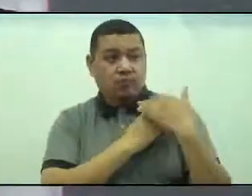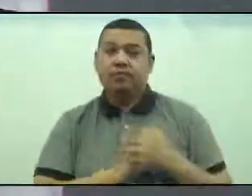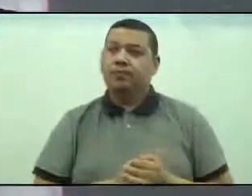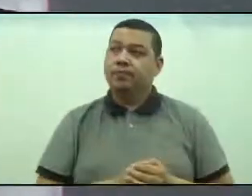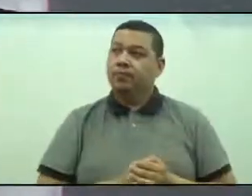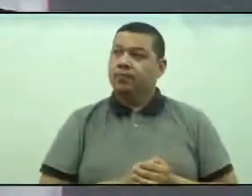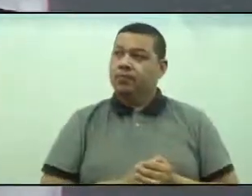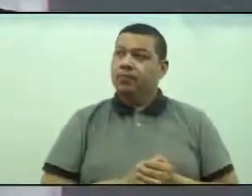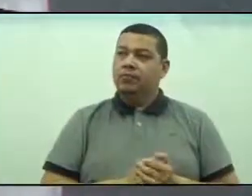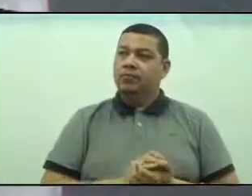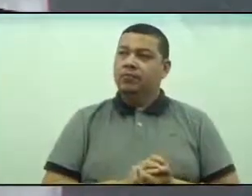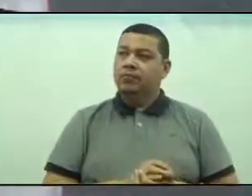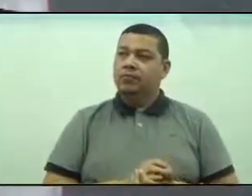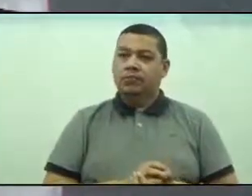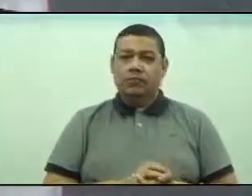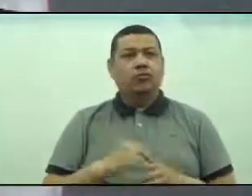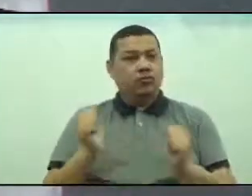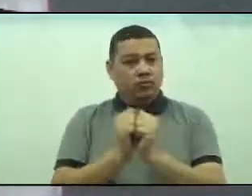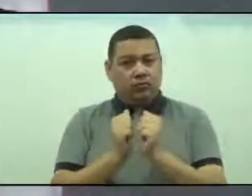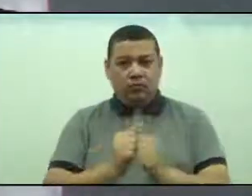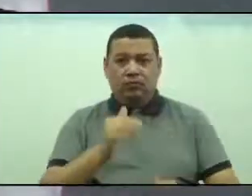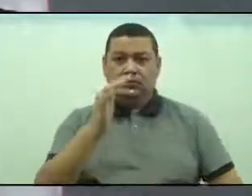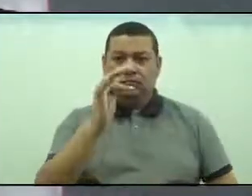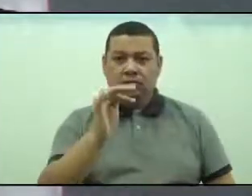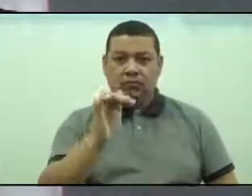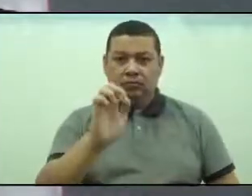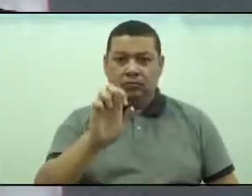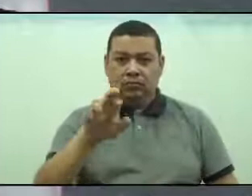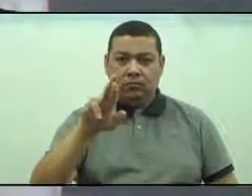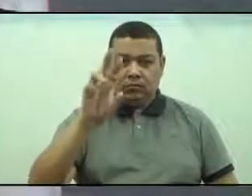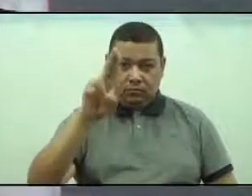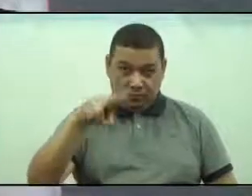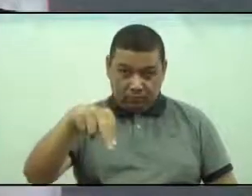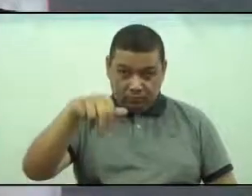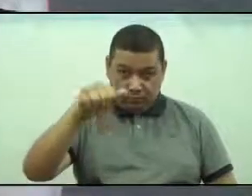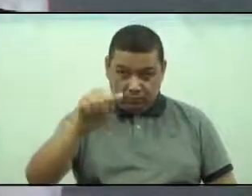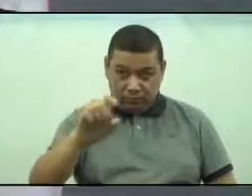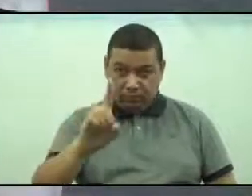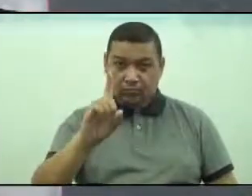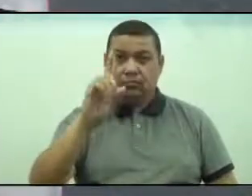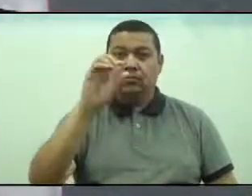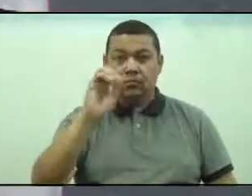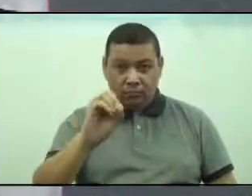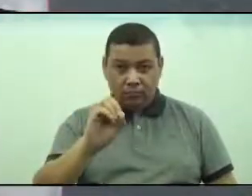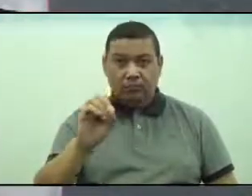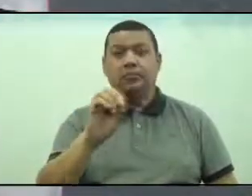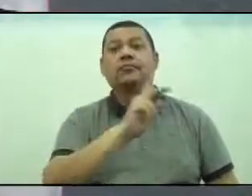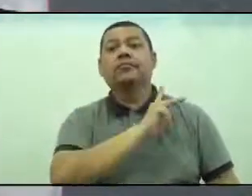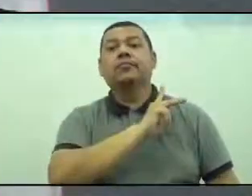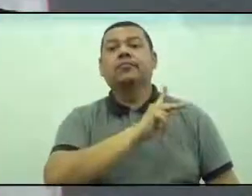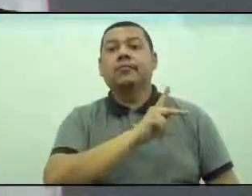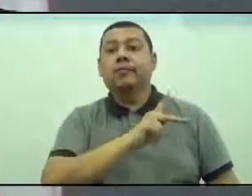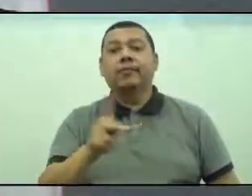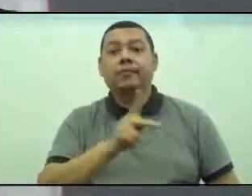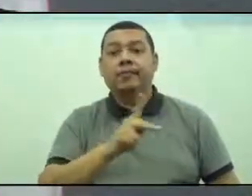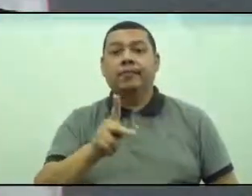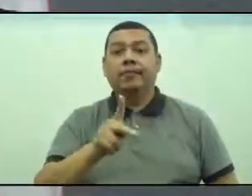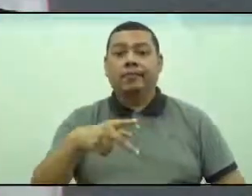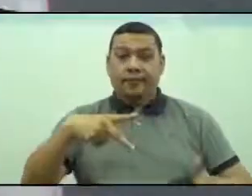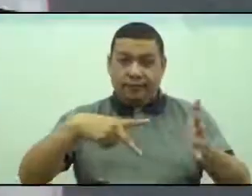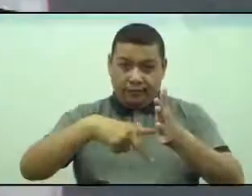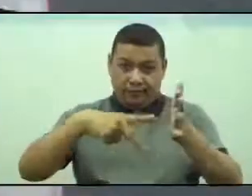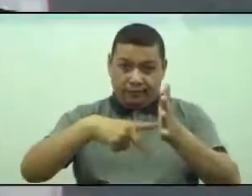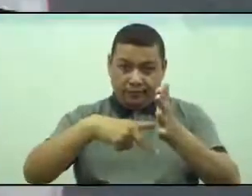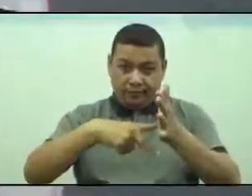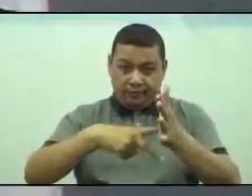junto também o Fernando, presidente do Sincemuc, que também não mediu esforços para que os professores fossem